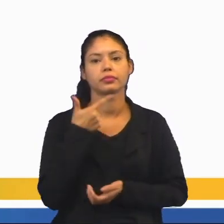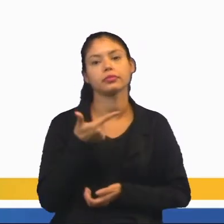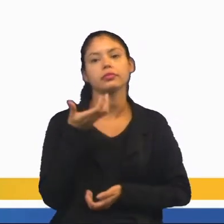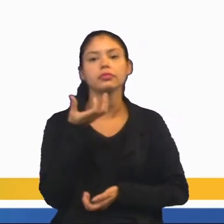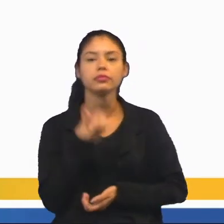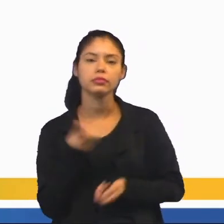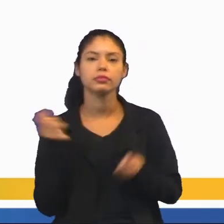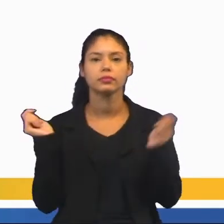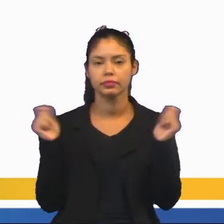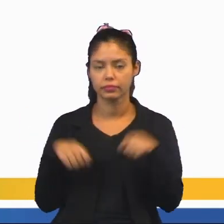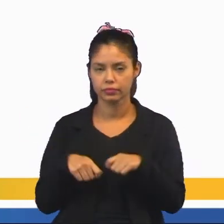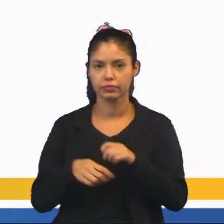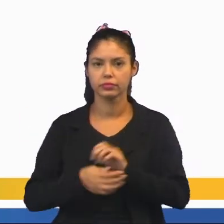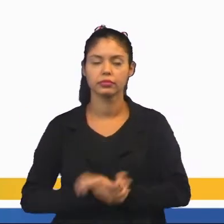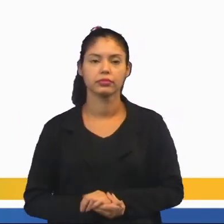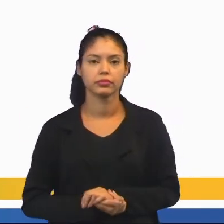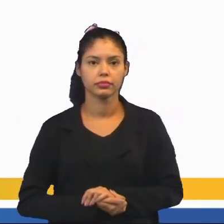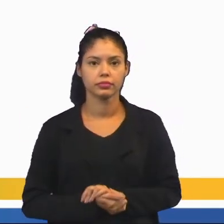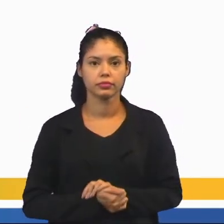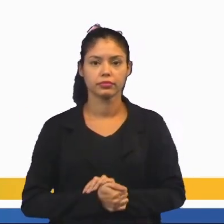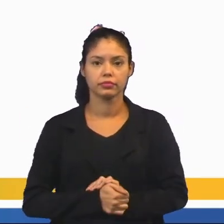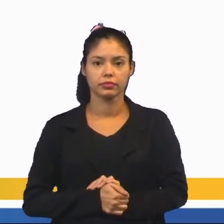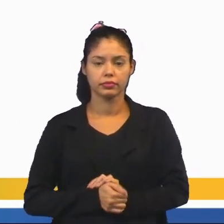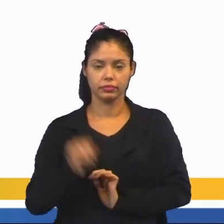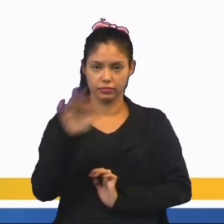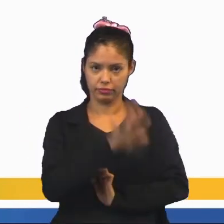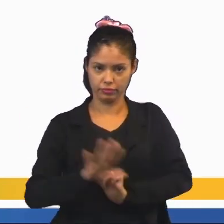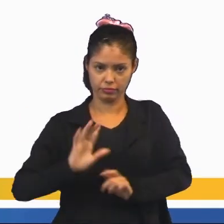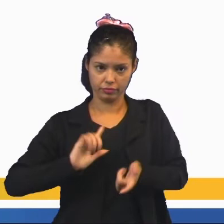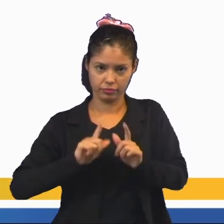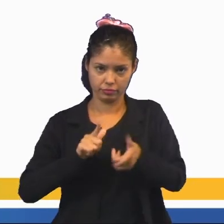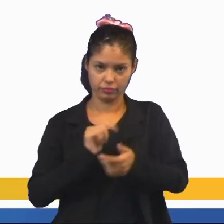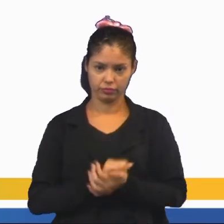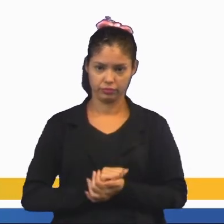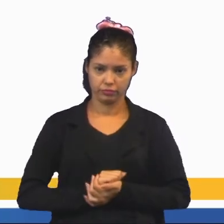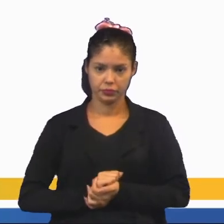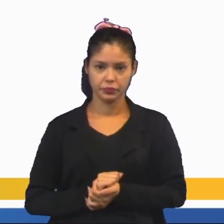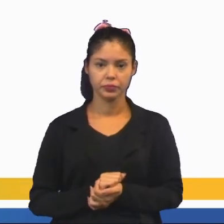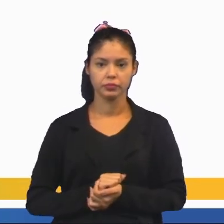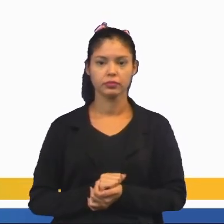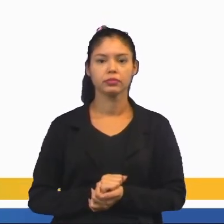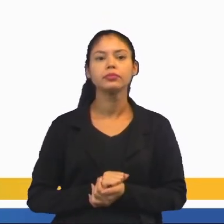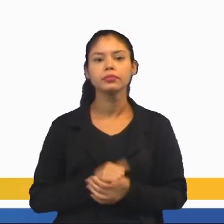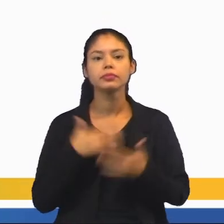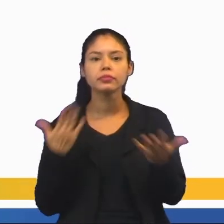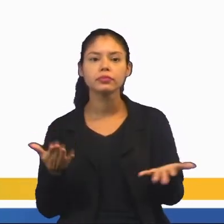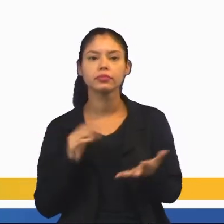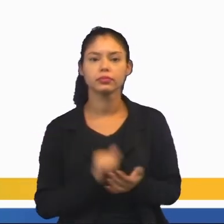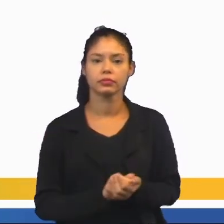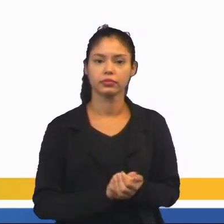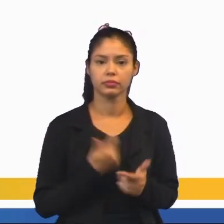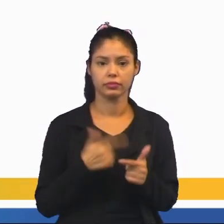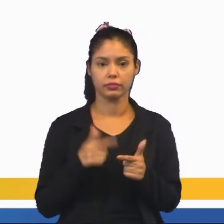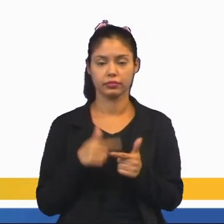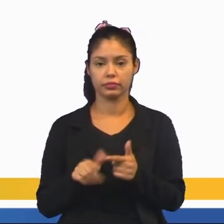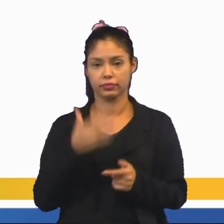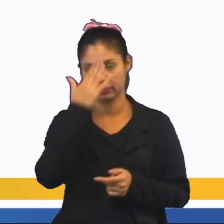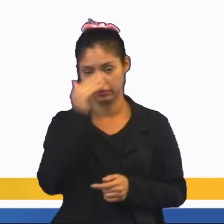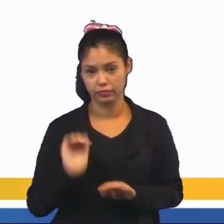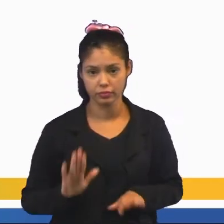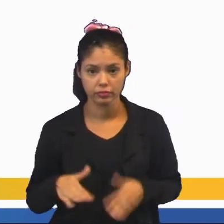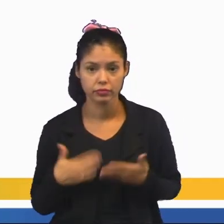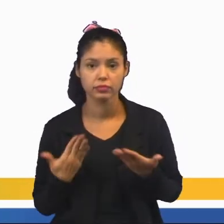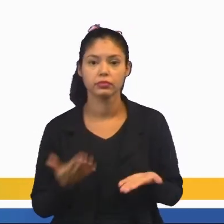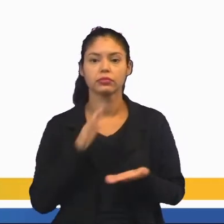alfabeto, dispomos de 26 possibilidades de todas as letras. No entanto, no problema,